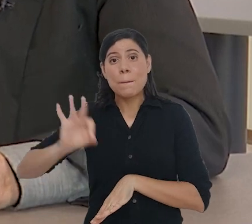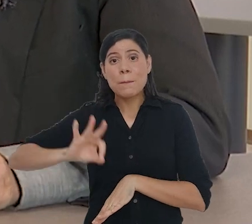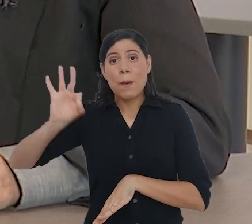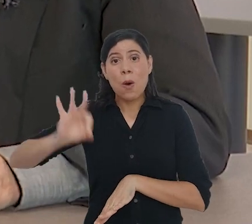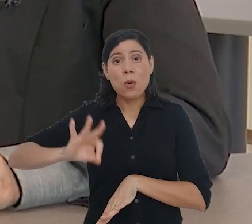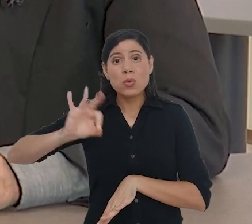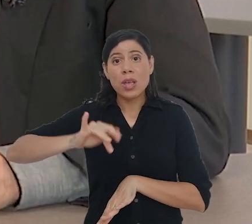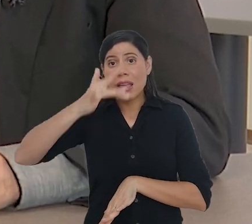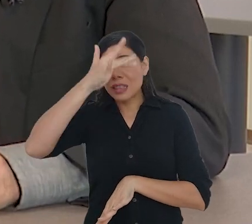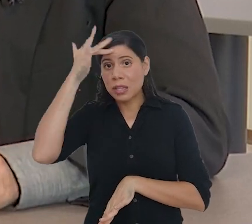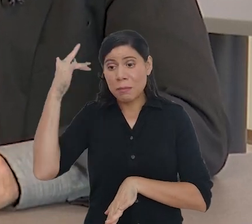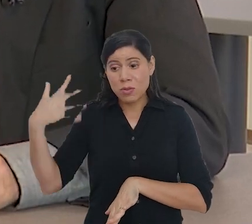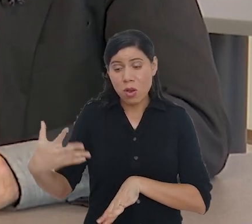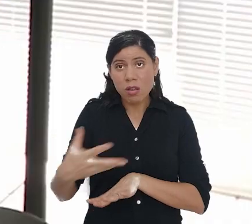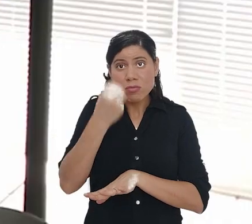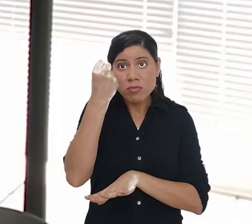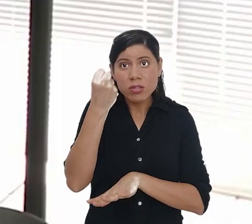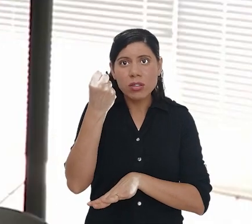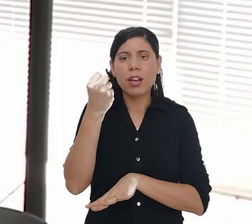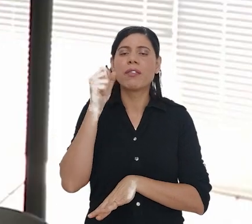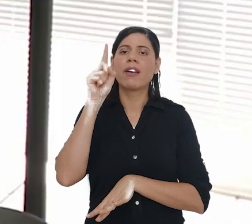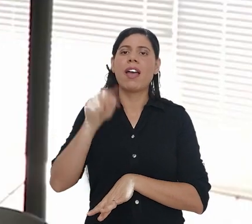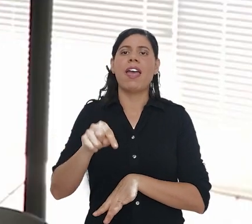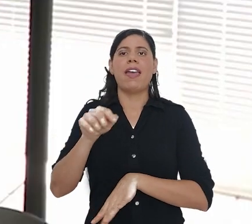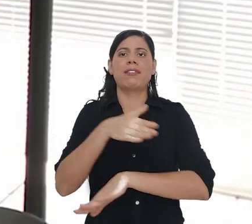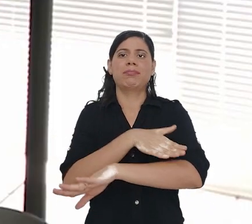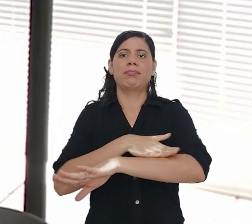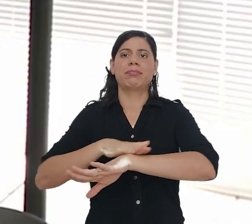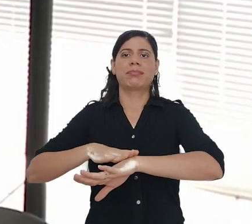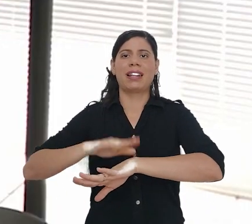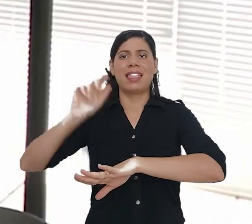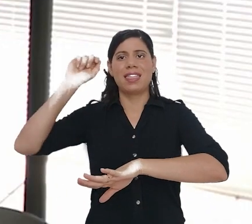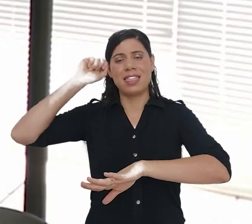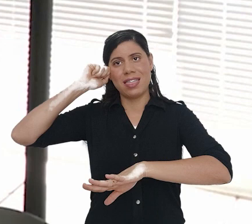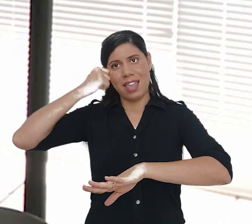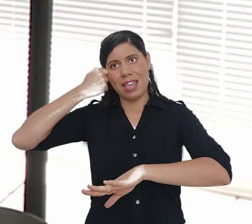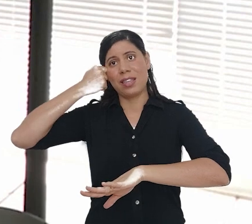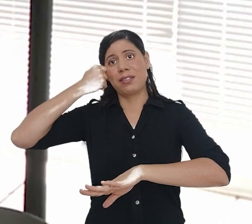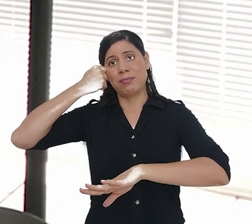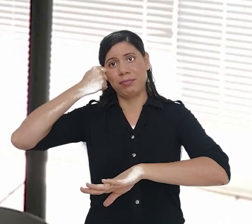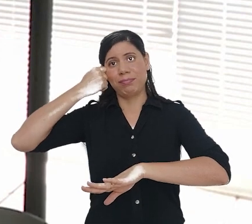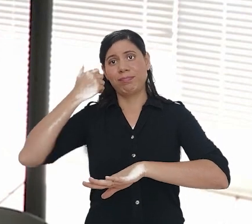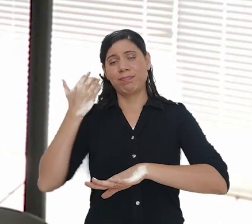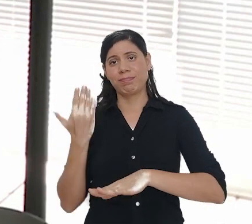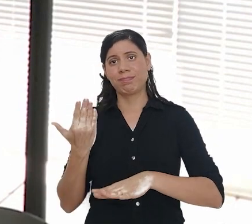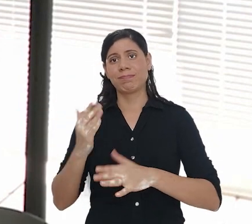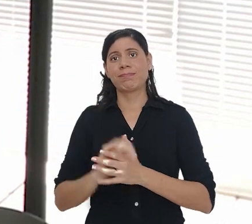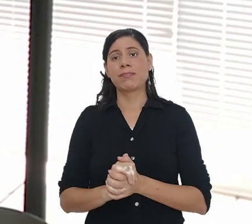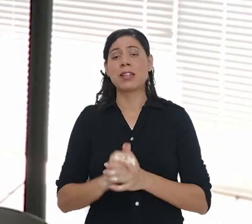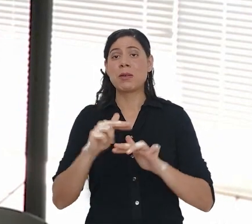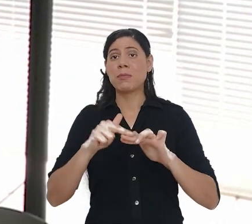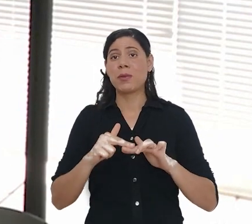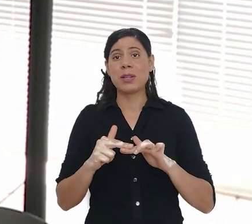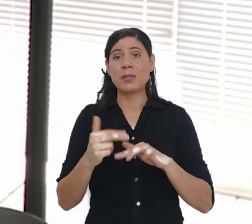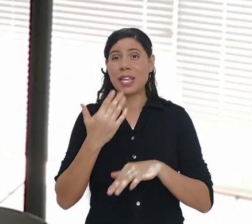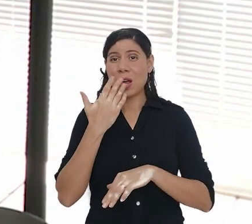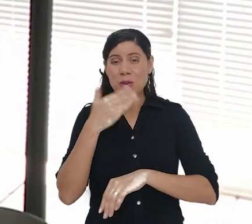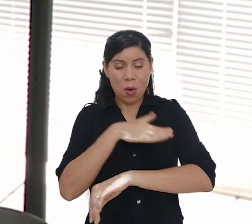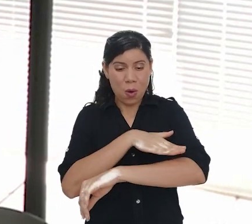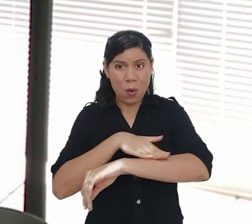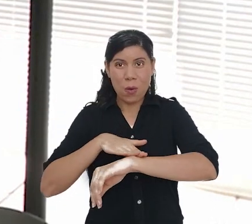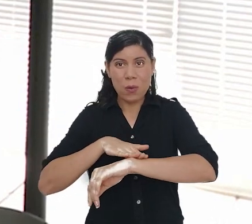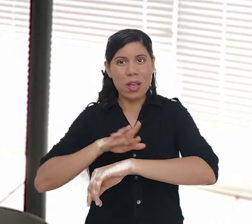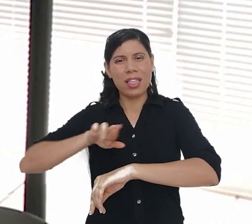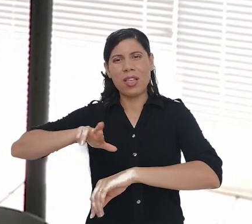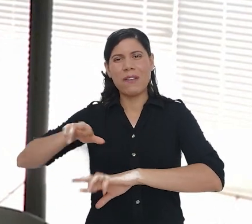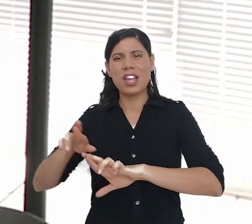dos resgatados são pessoas de pele negra, né? De modo que a cor da escravidão moderna não se